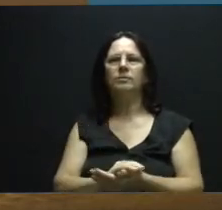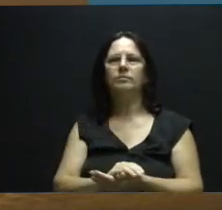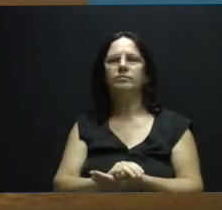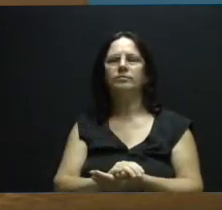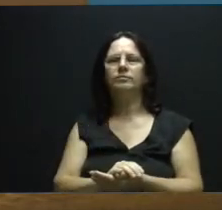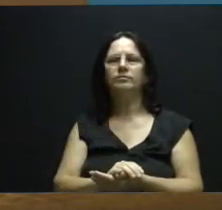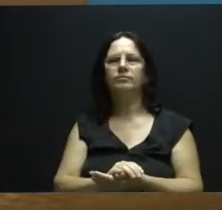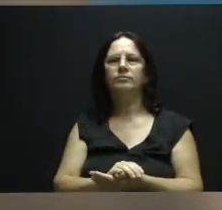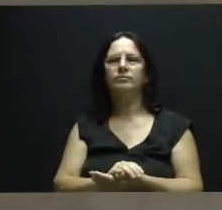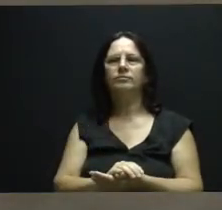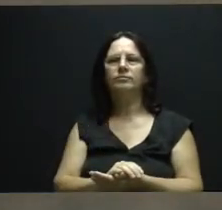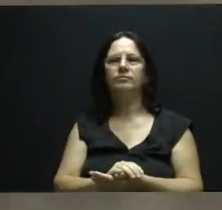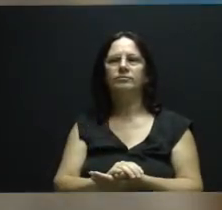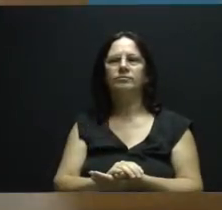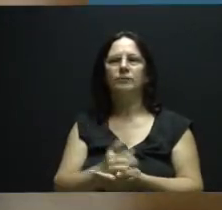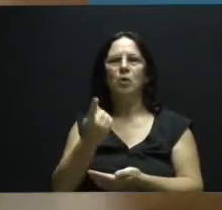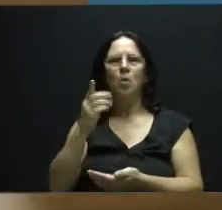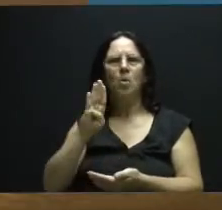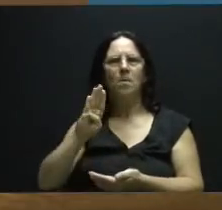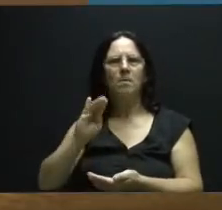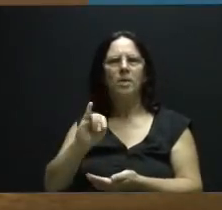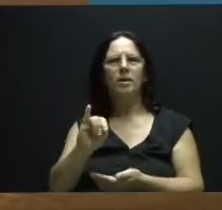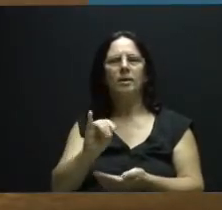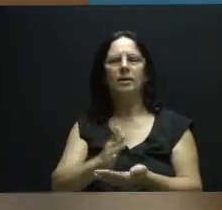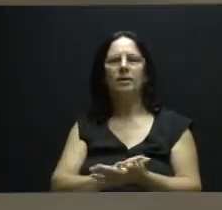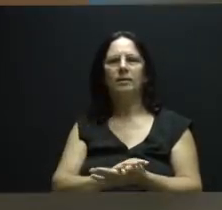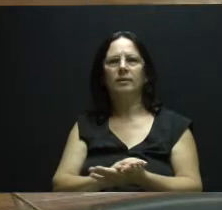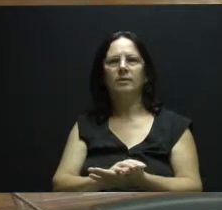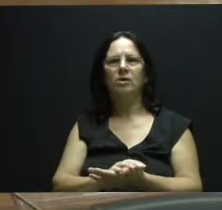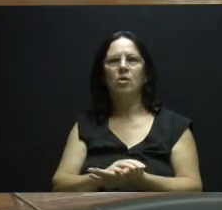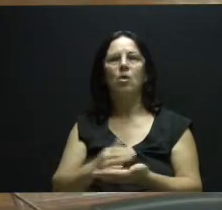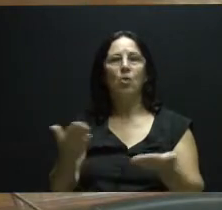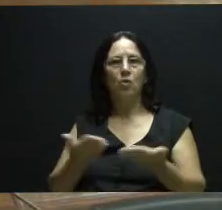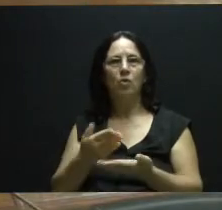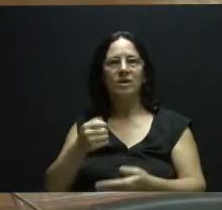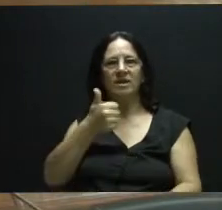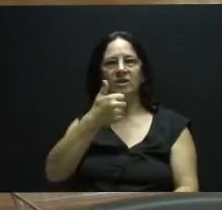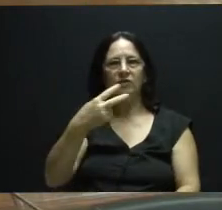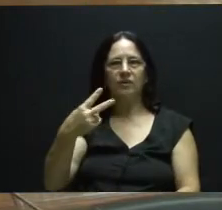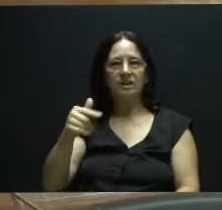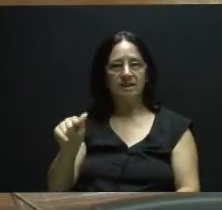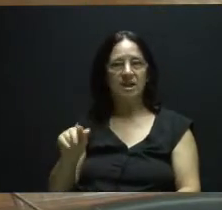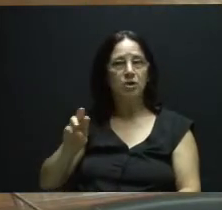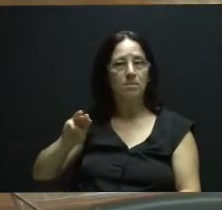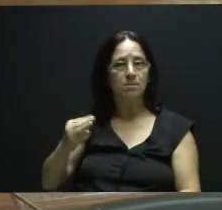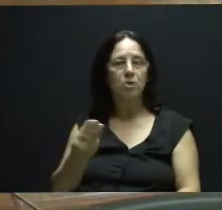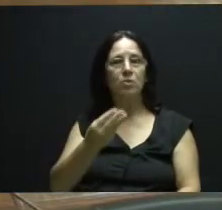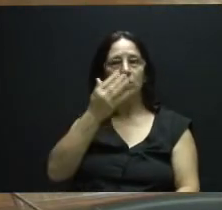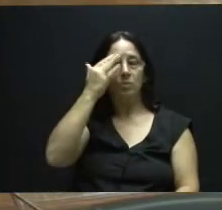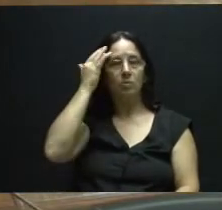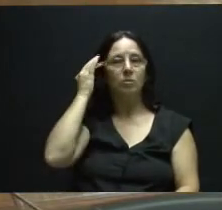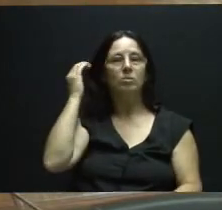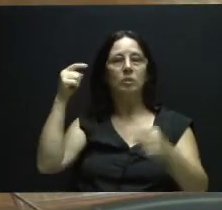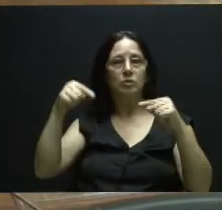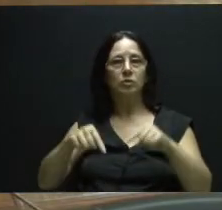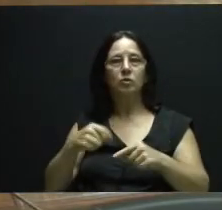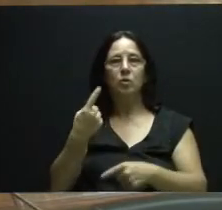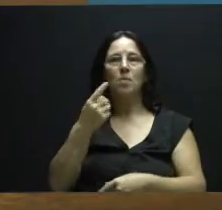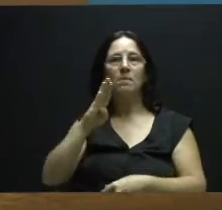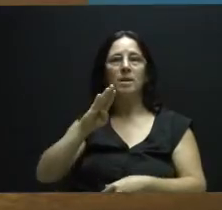jair um bilhão e quinhentos declaração hoje nós estamos com 127 mil habitantes com 1 bilhão e